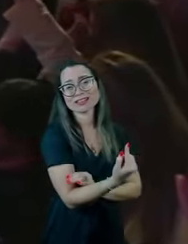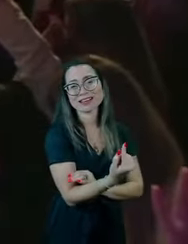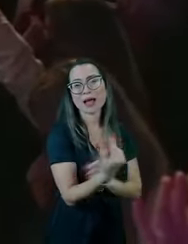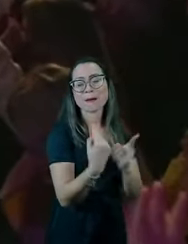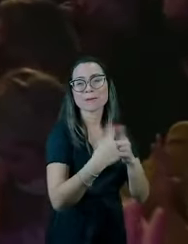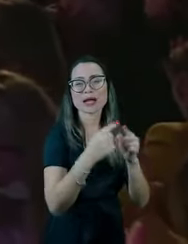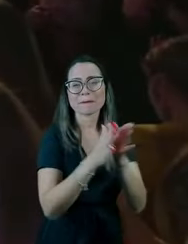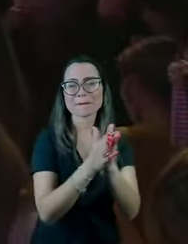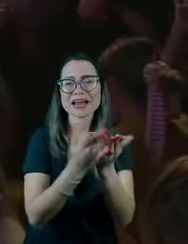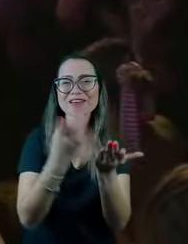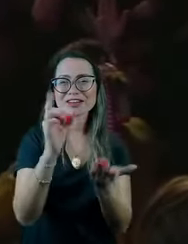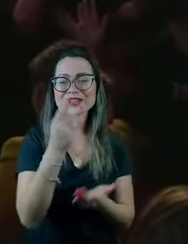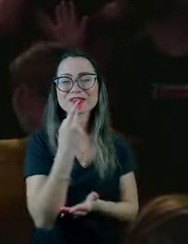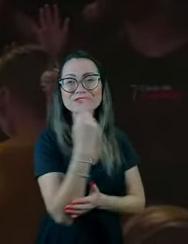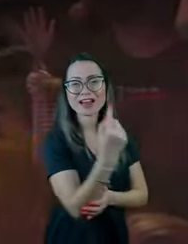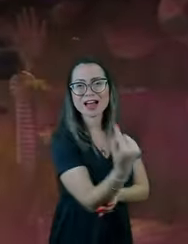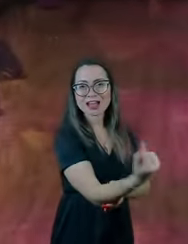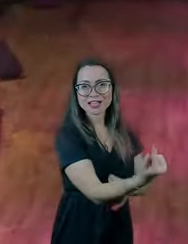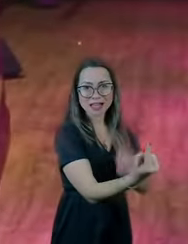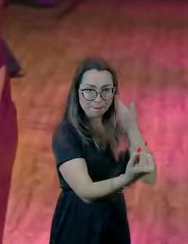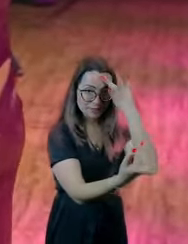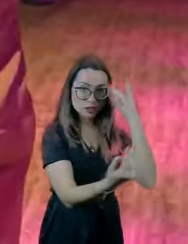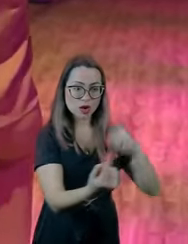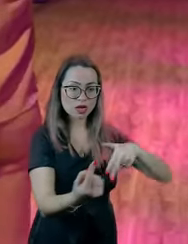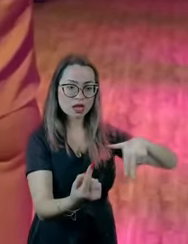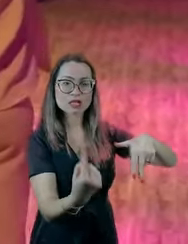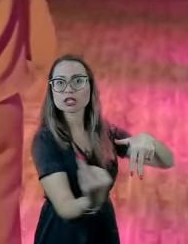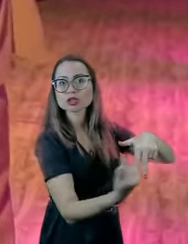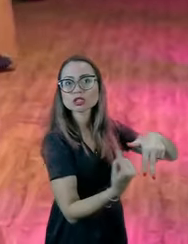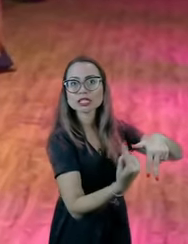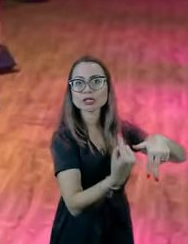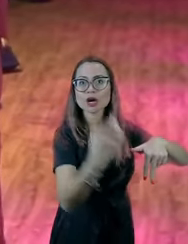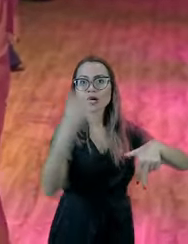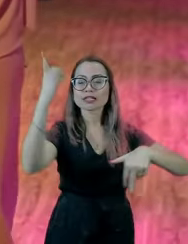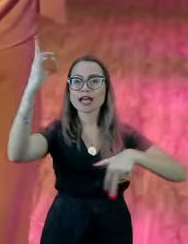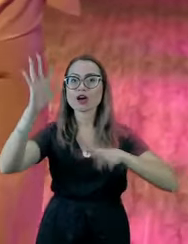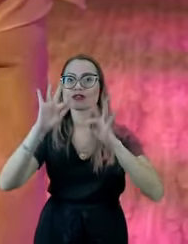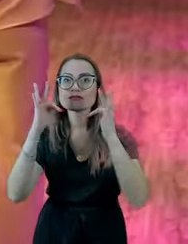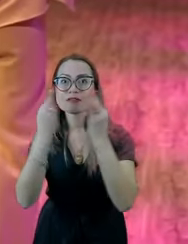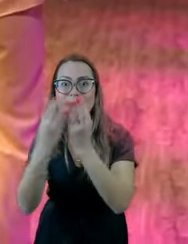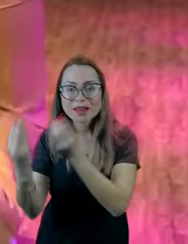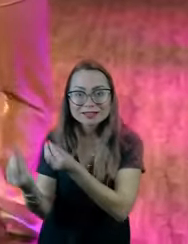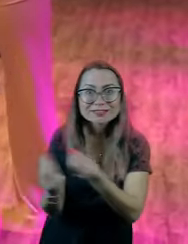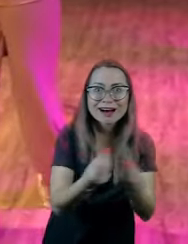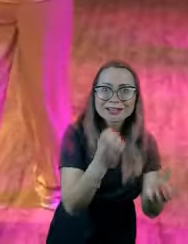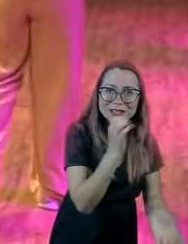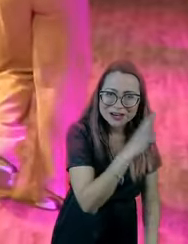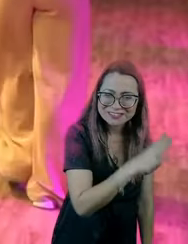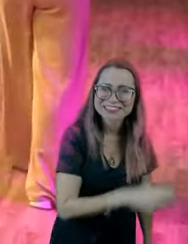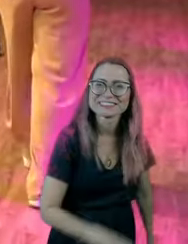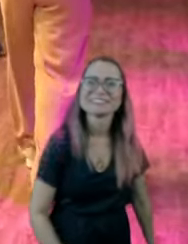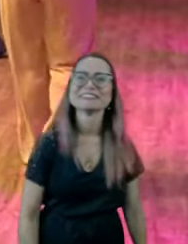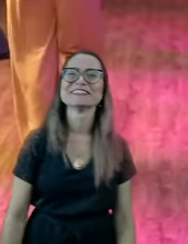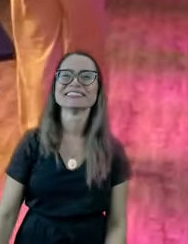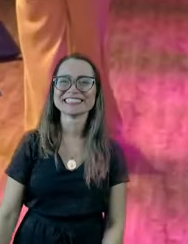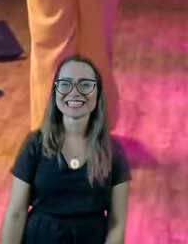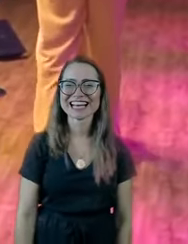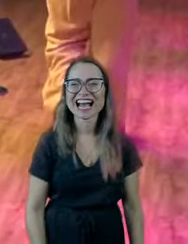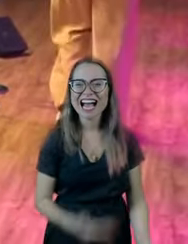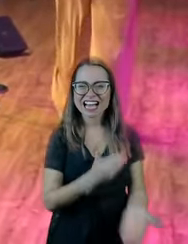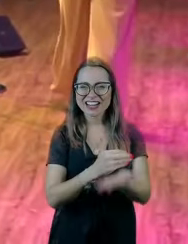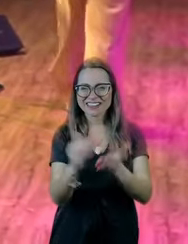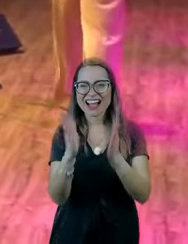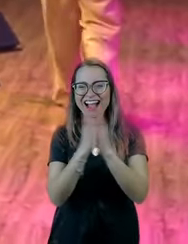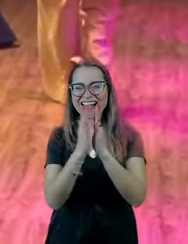solitário viver em família. O Senhor tem uma família para você. Isso. Começa a orar pela sua